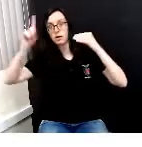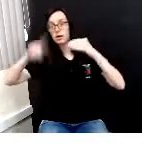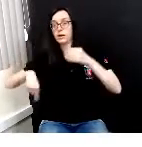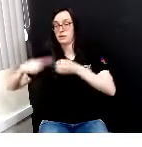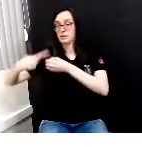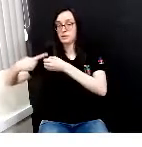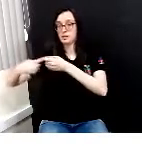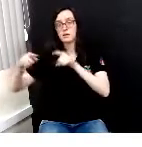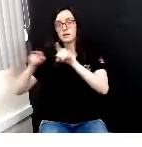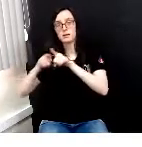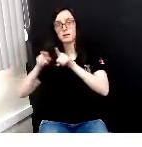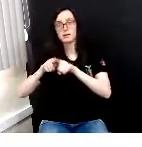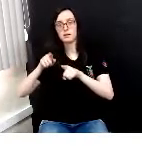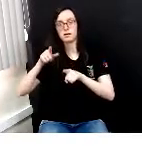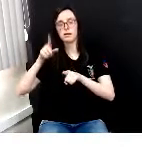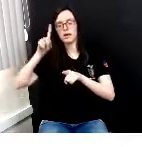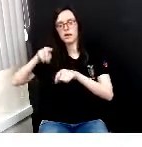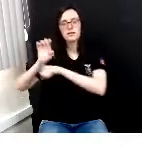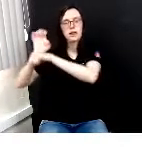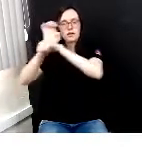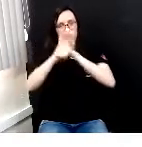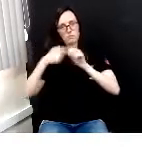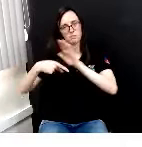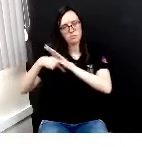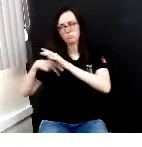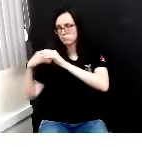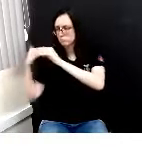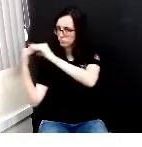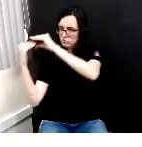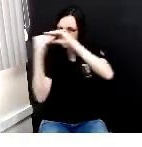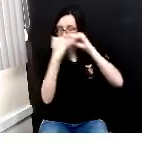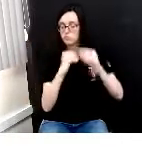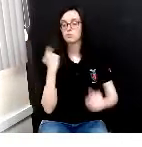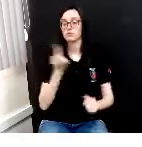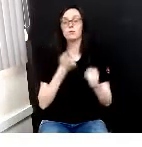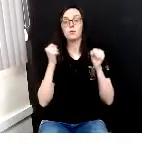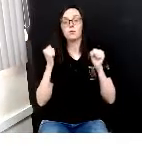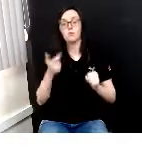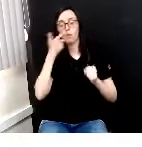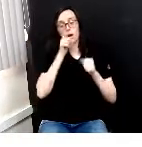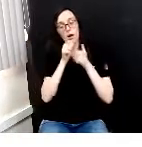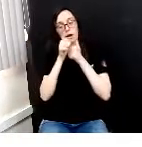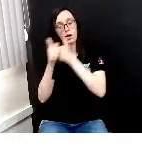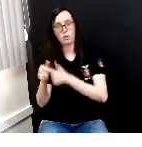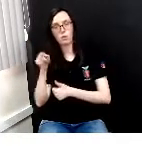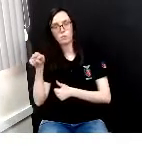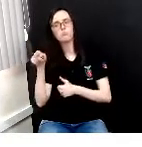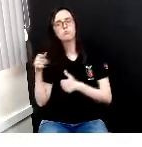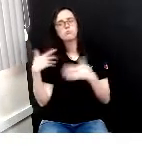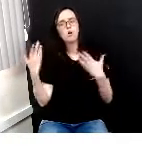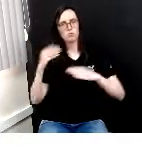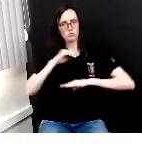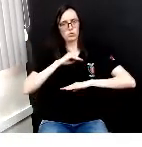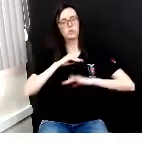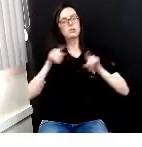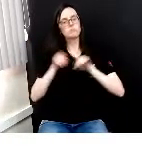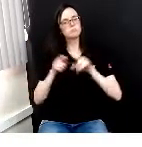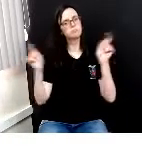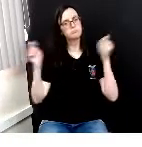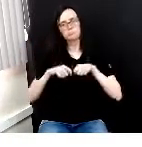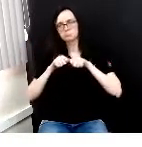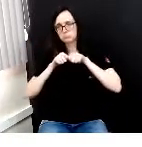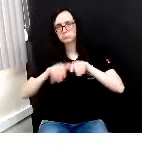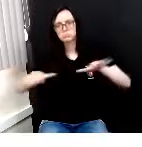município e para os CIEVs do estado, para que nós possamos acompanhar esses casos e a possível